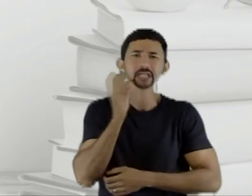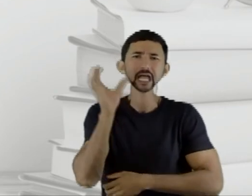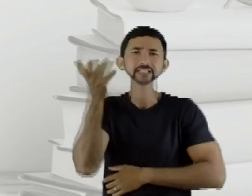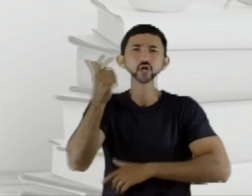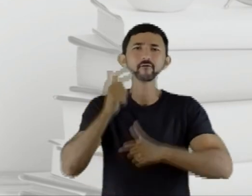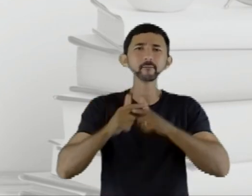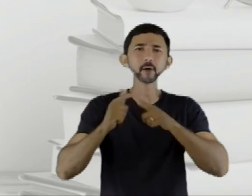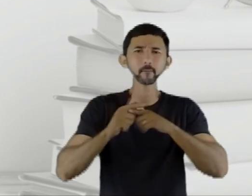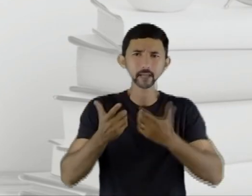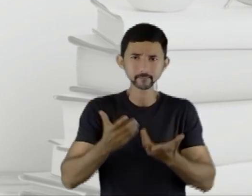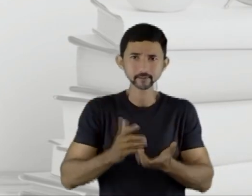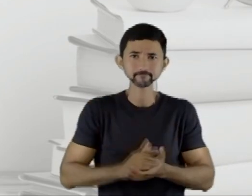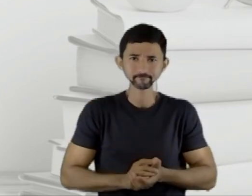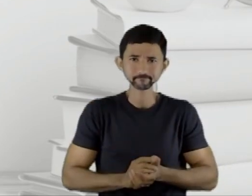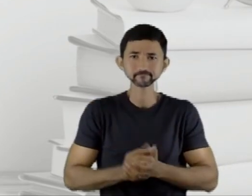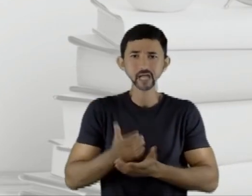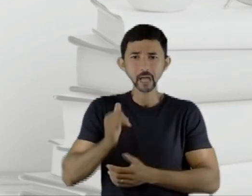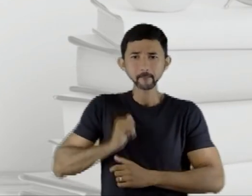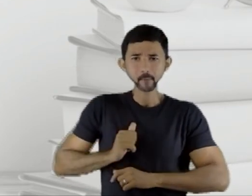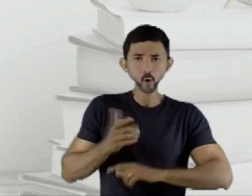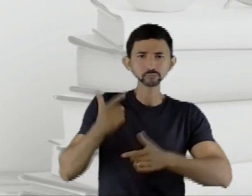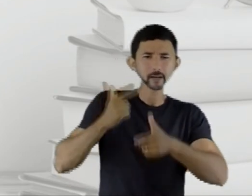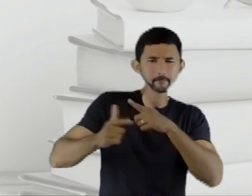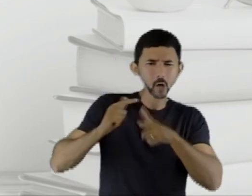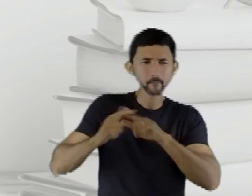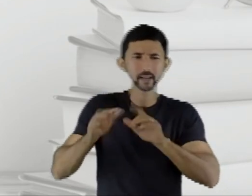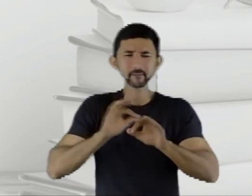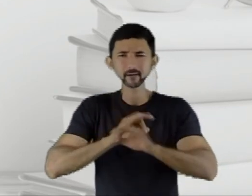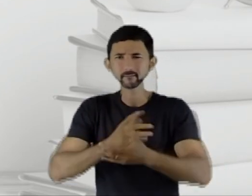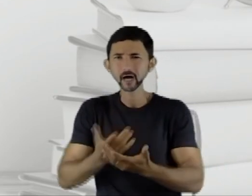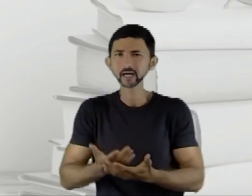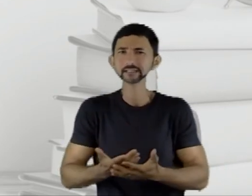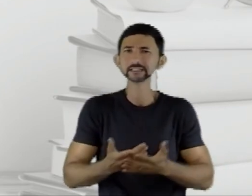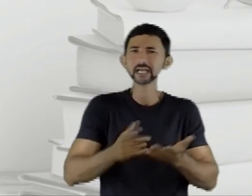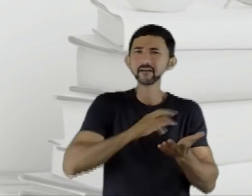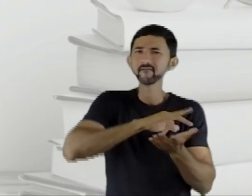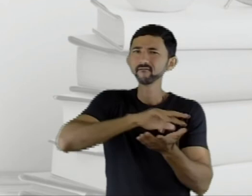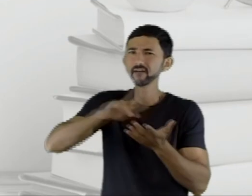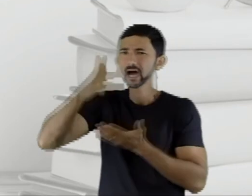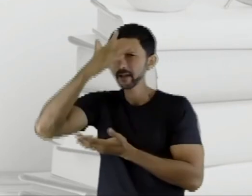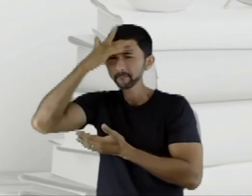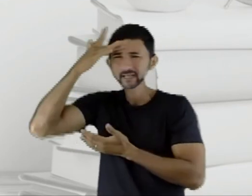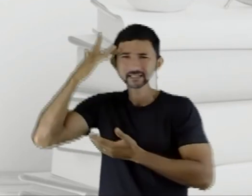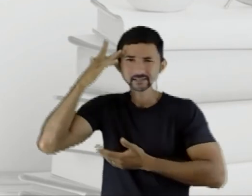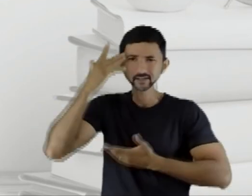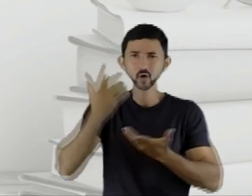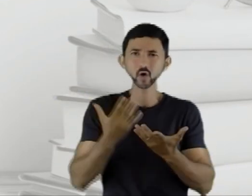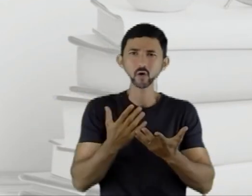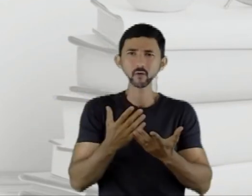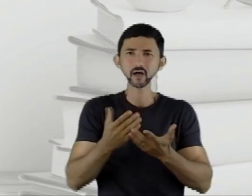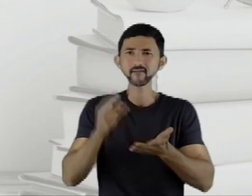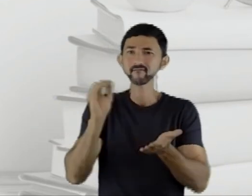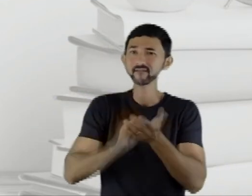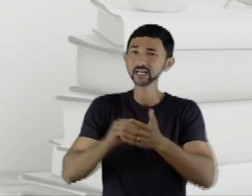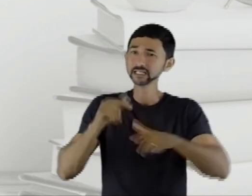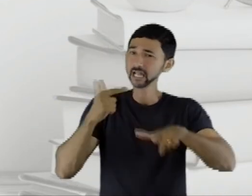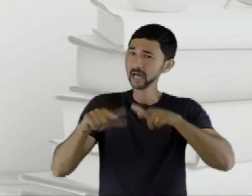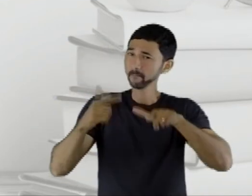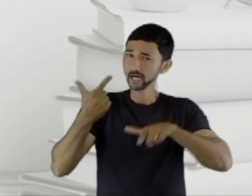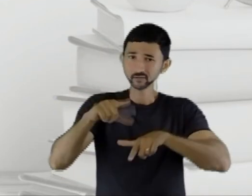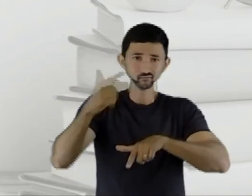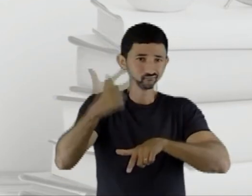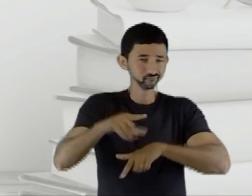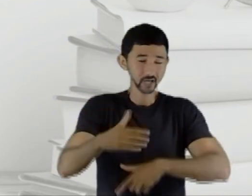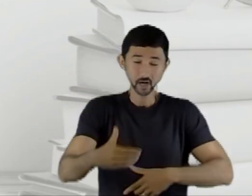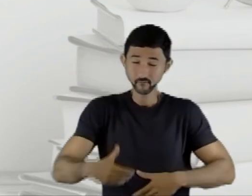acontece, quebra a bolsa de valores, né? Centenas, milhares de pessoas desempregadas, passando